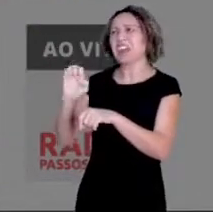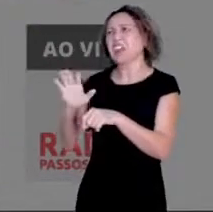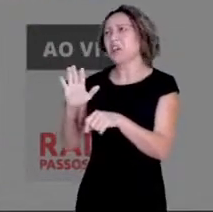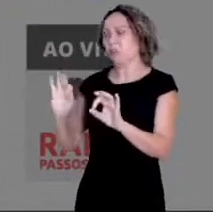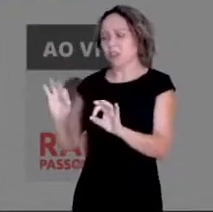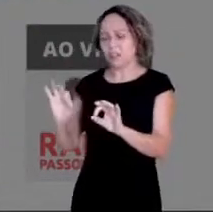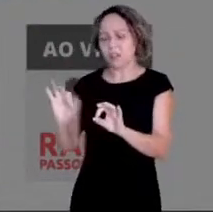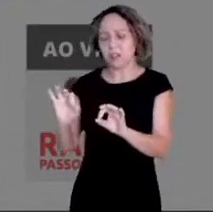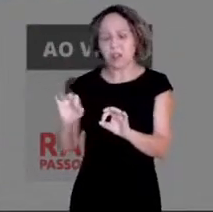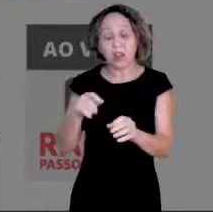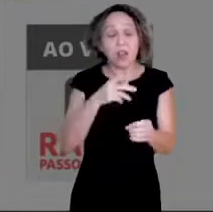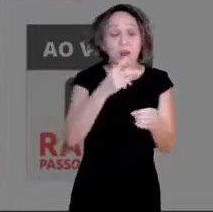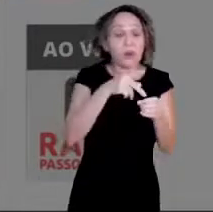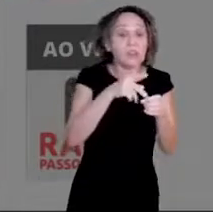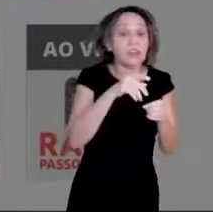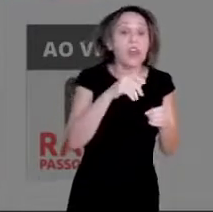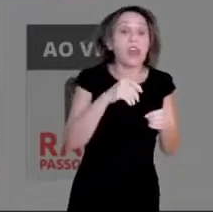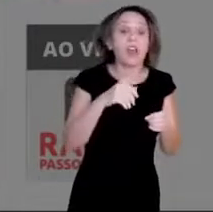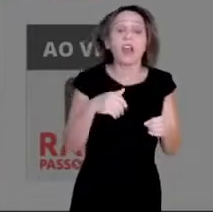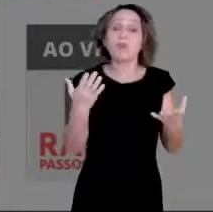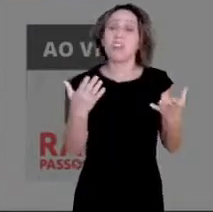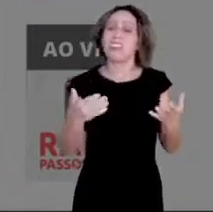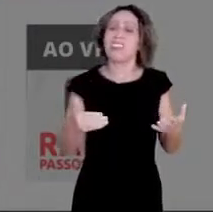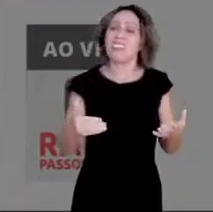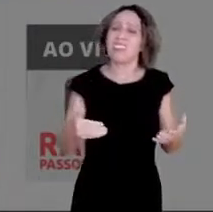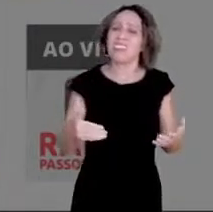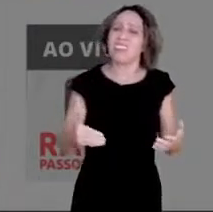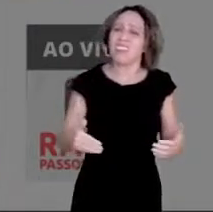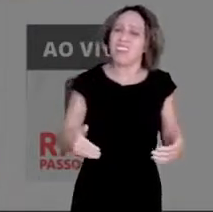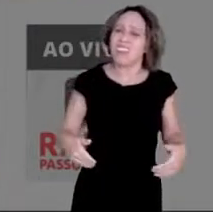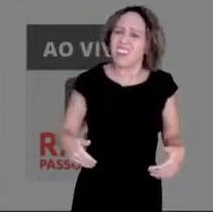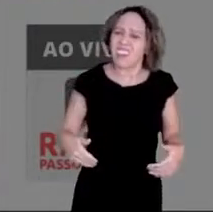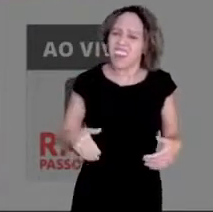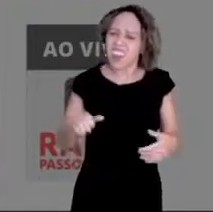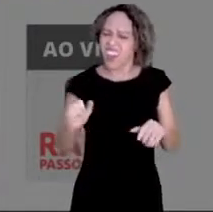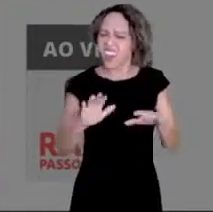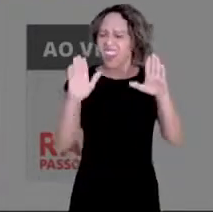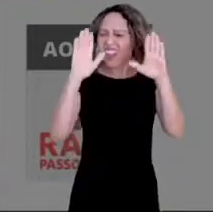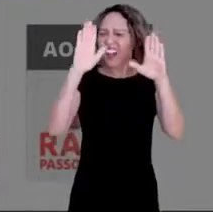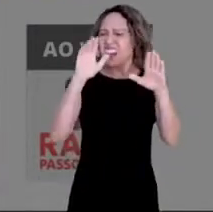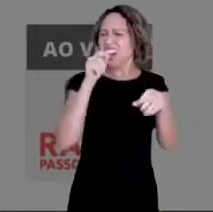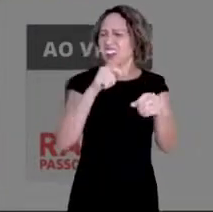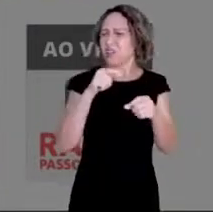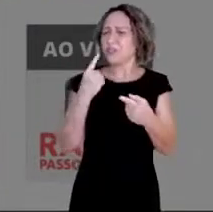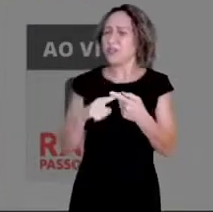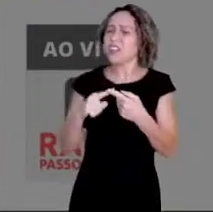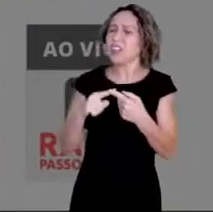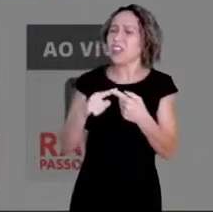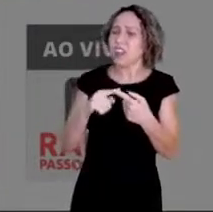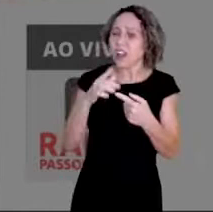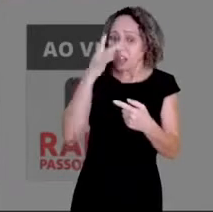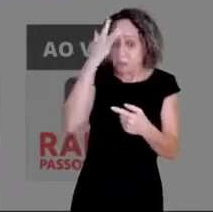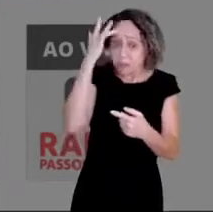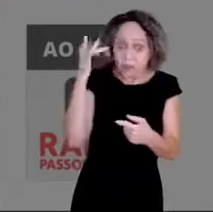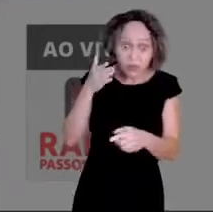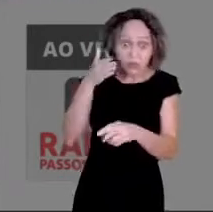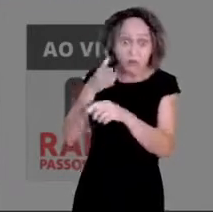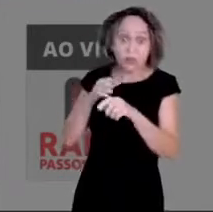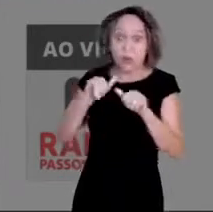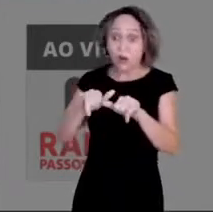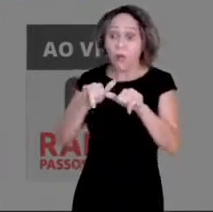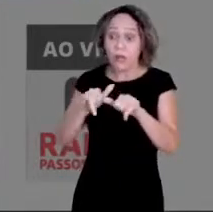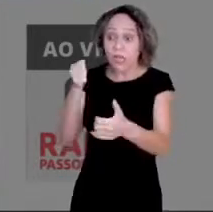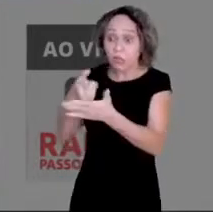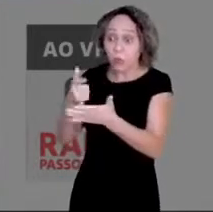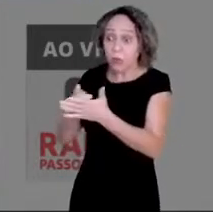voltar a ser candidato e a gente ganhar as eleições, eu digo que se a gente votar, porque eu devo decidir agora, no final de